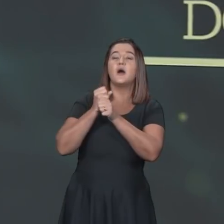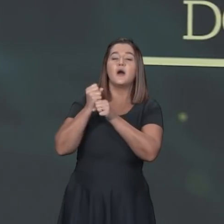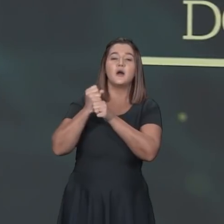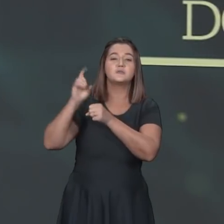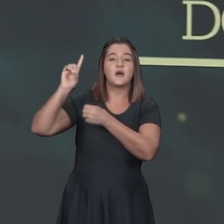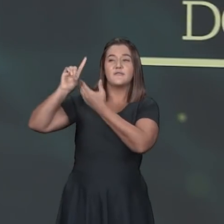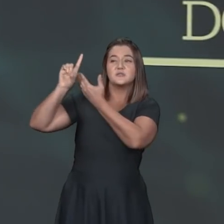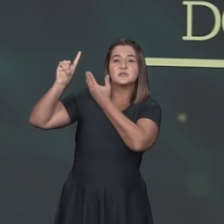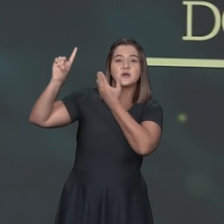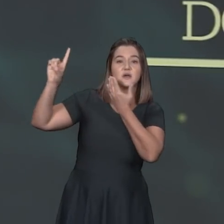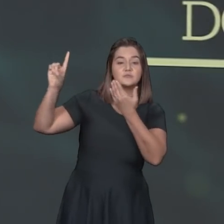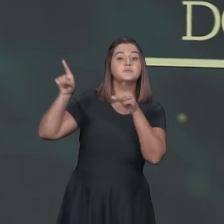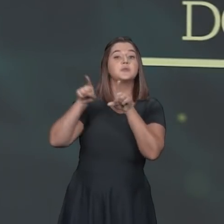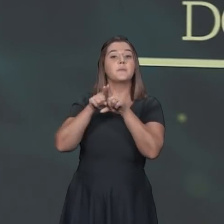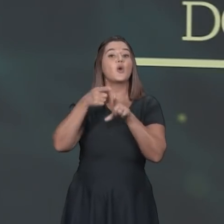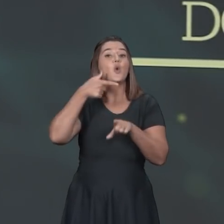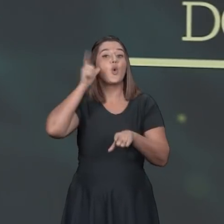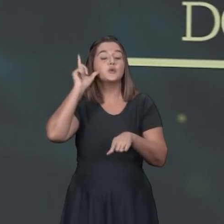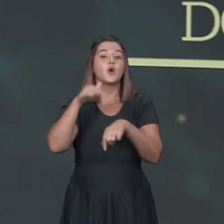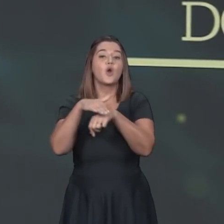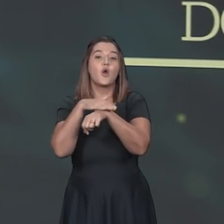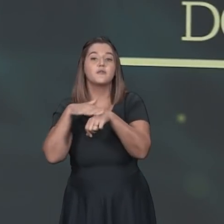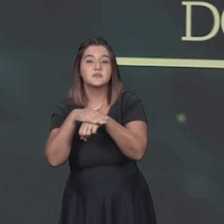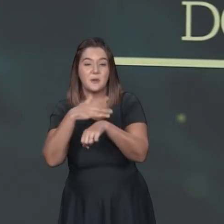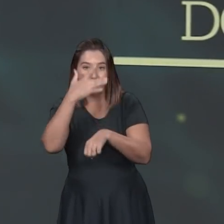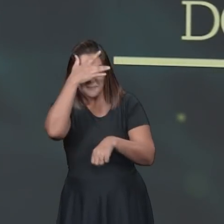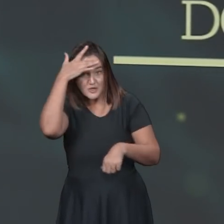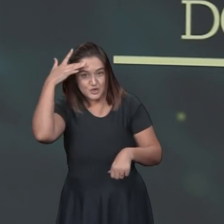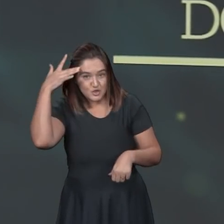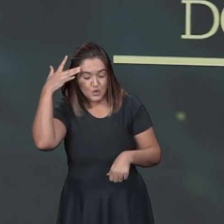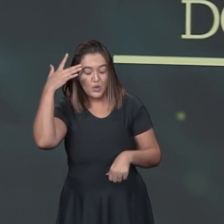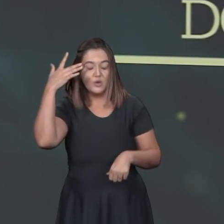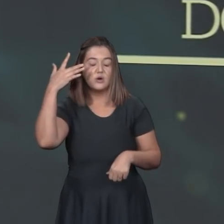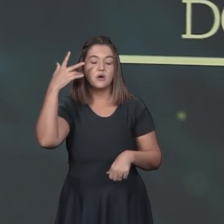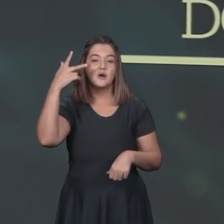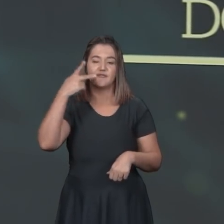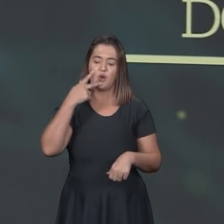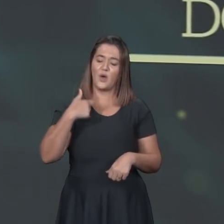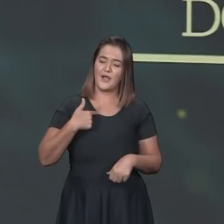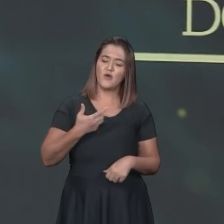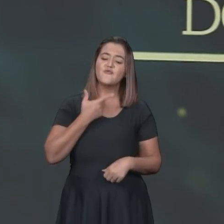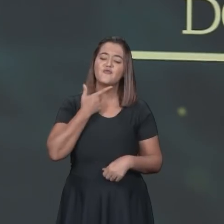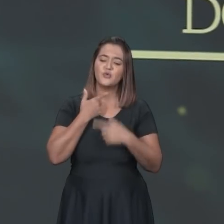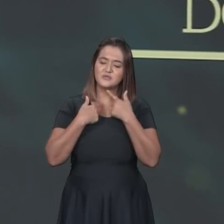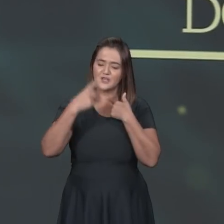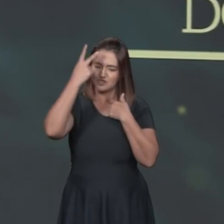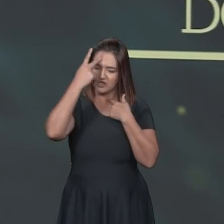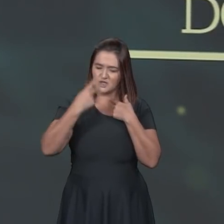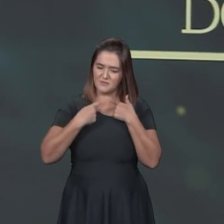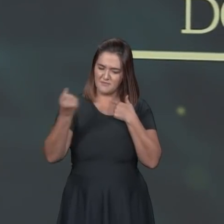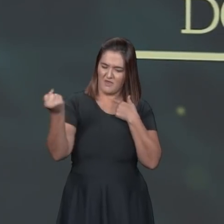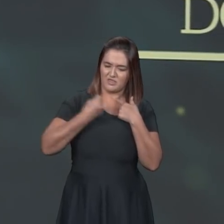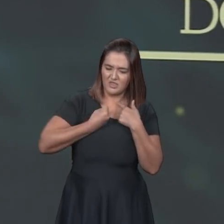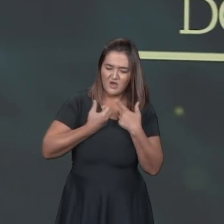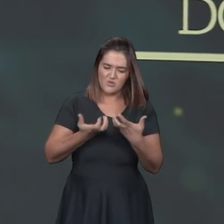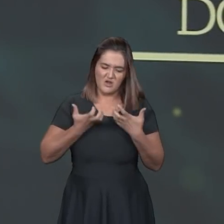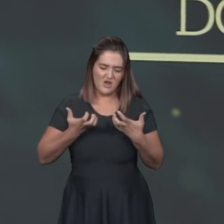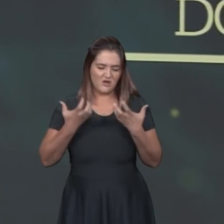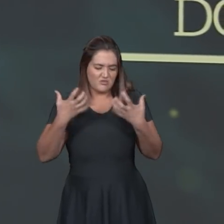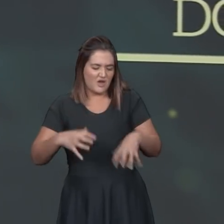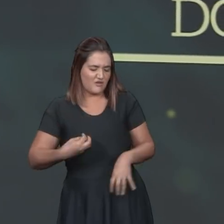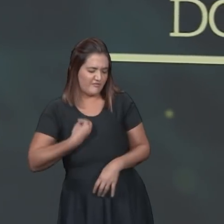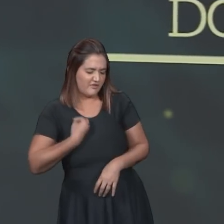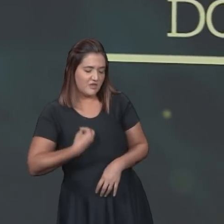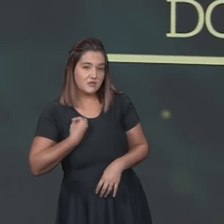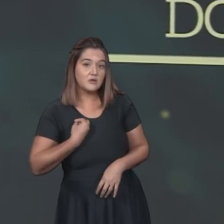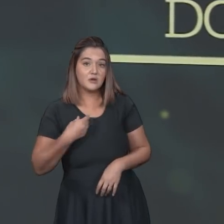que estava quase se suicidando ontem, e eu sei que ele está me ouvindo nesse momento, meu irmão, eu orei por você, viu? As pessoas que estão